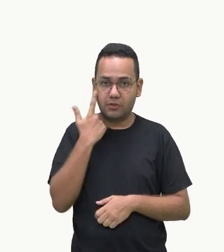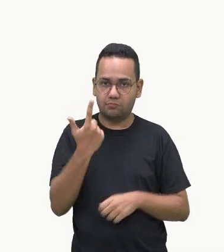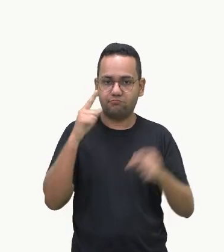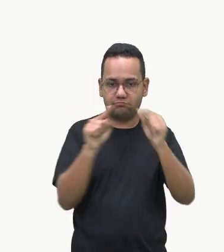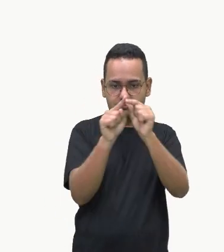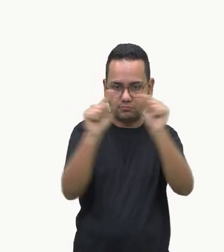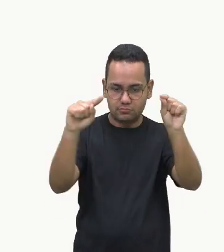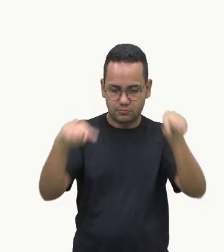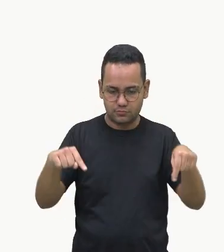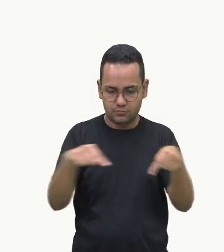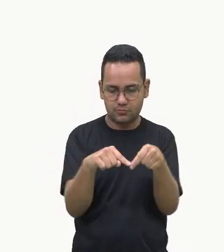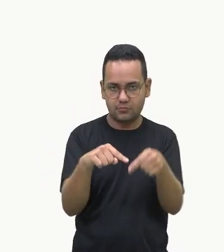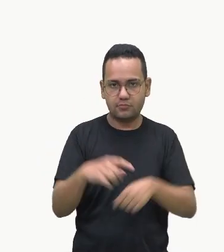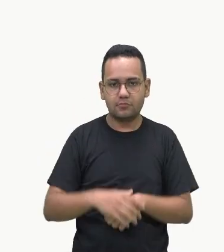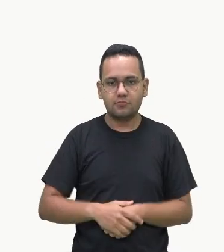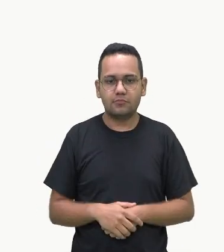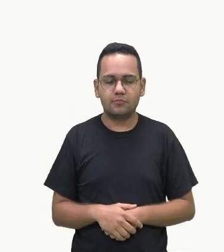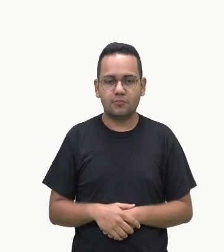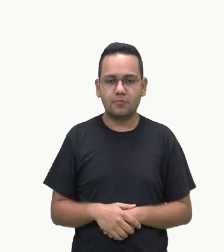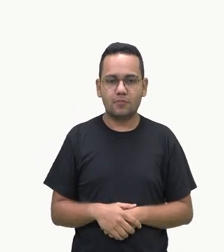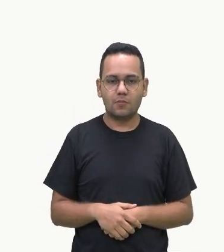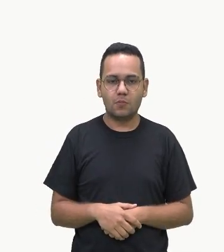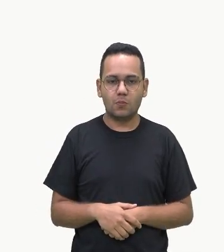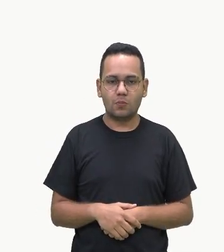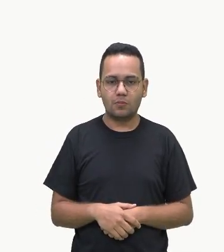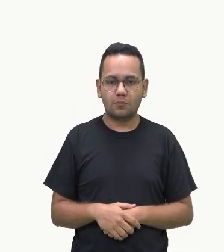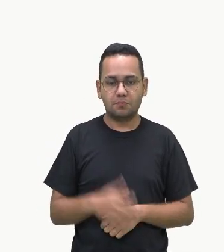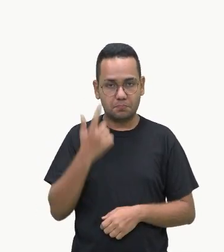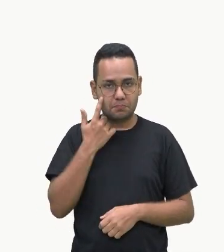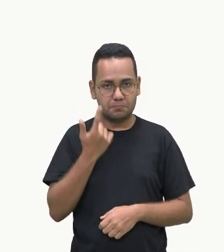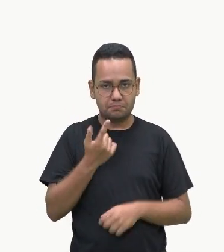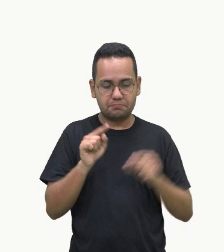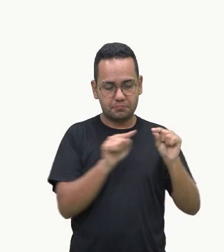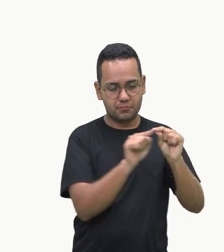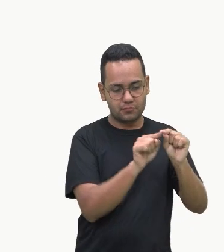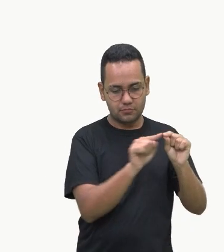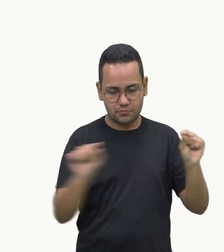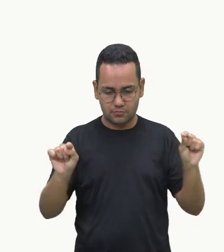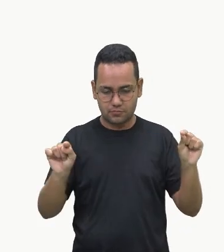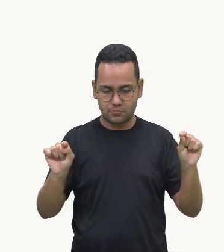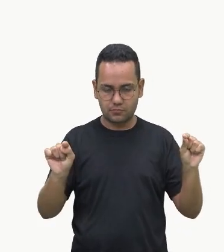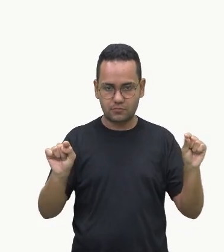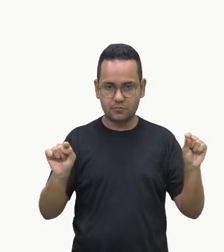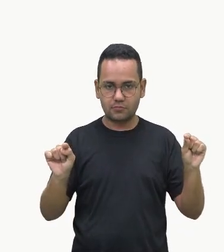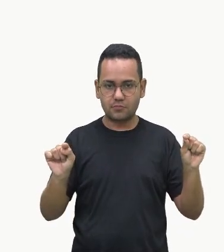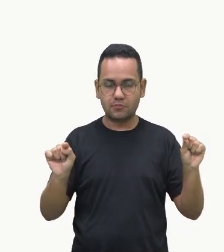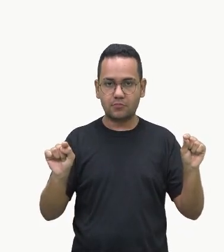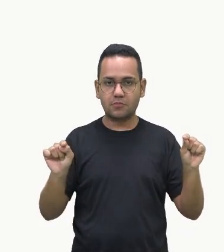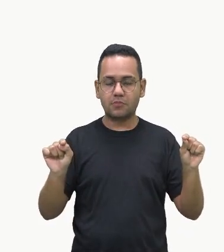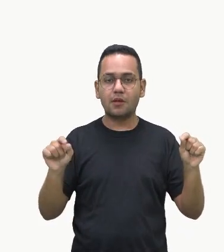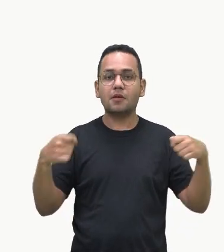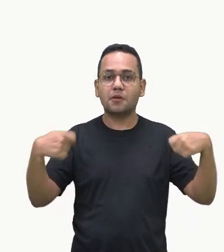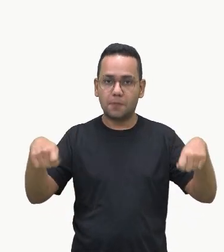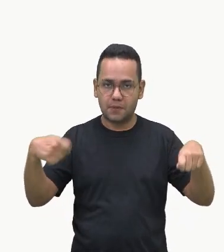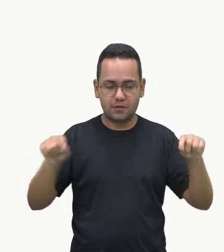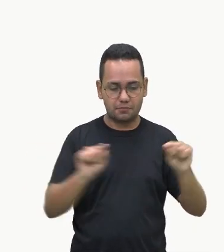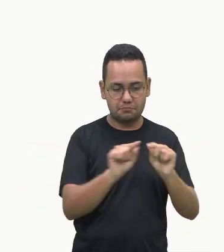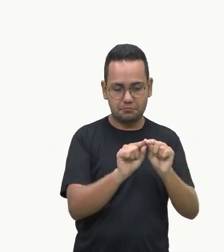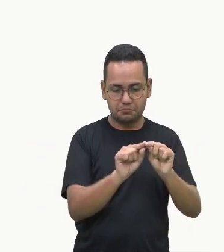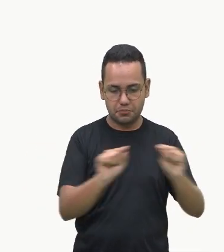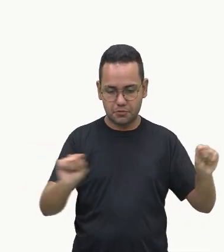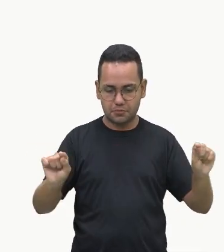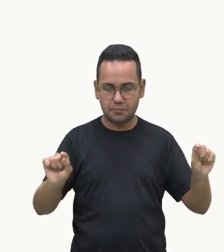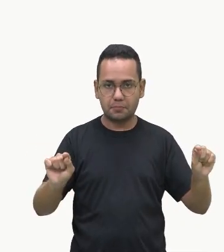traçar uma reta aqui, que passe pelos lados desse